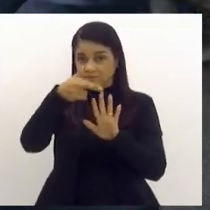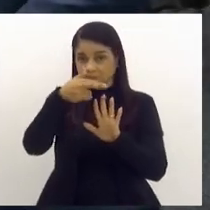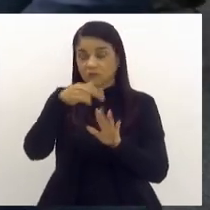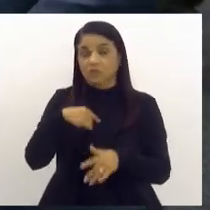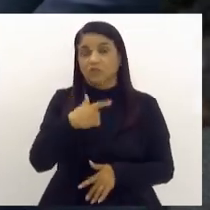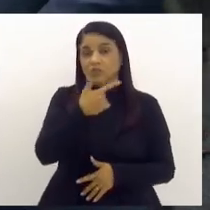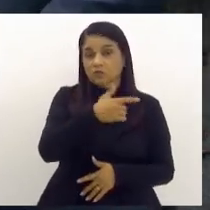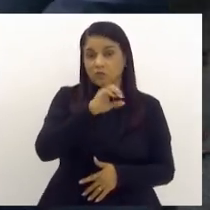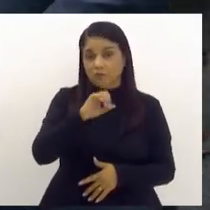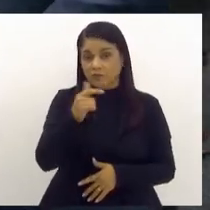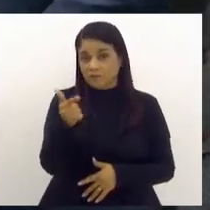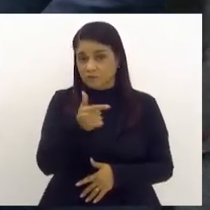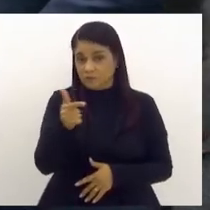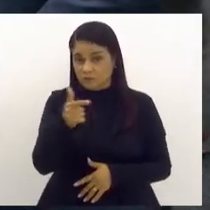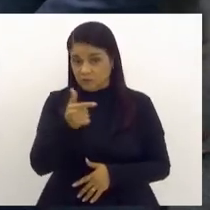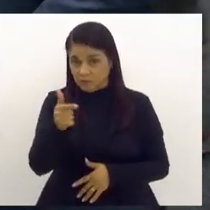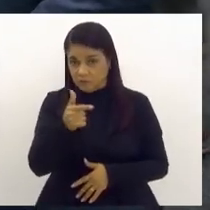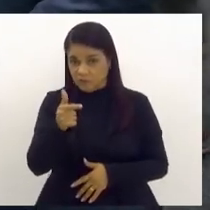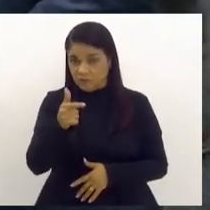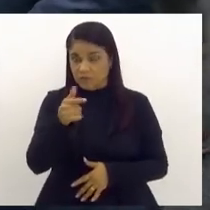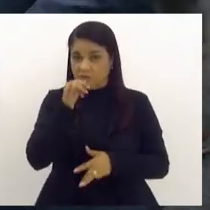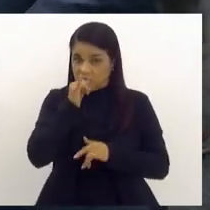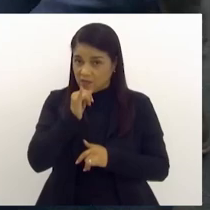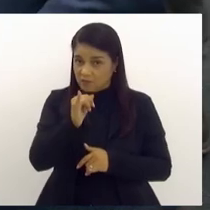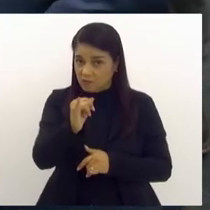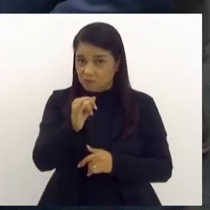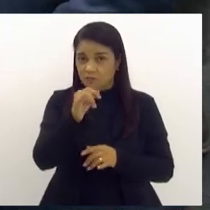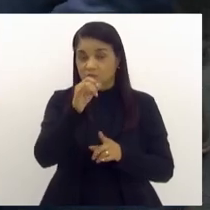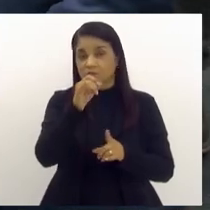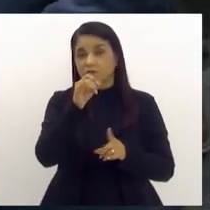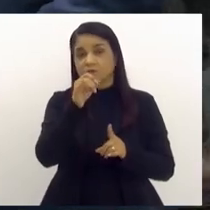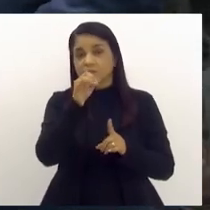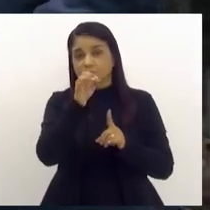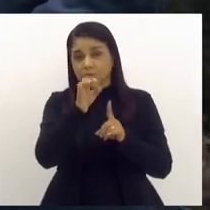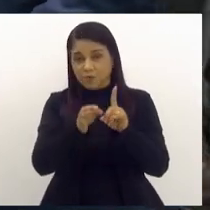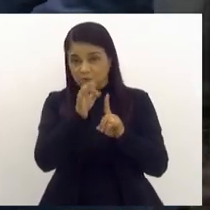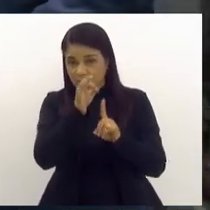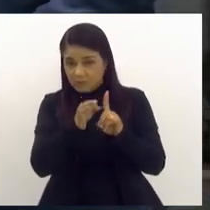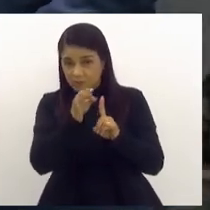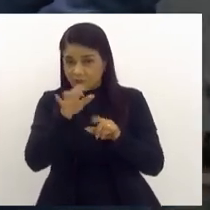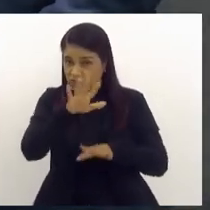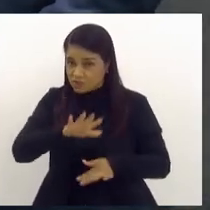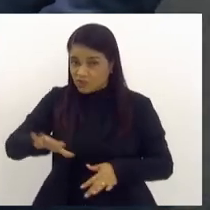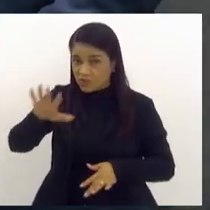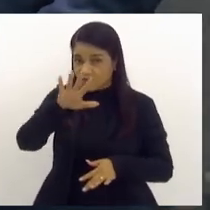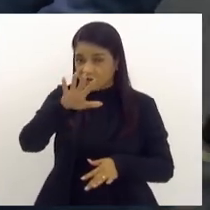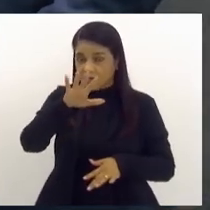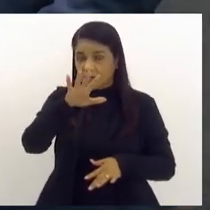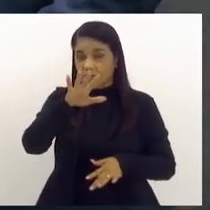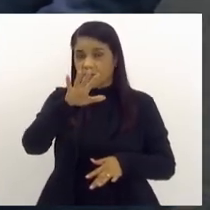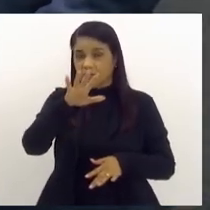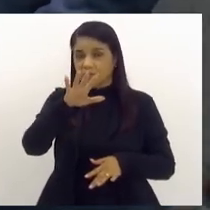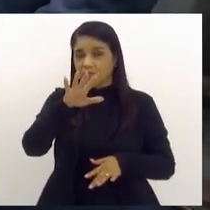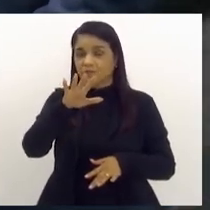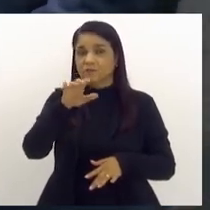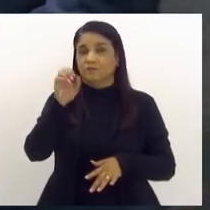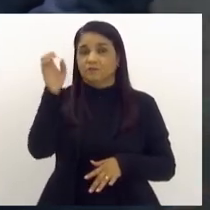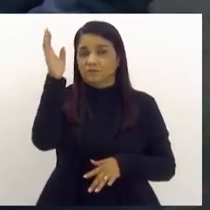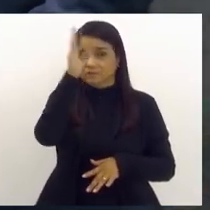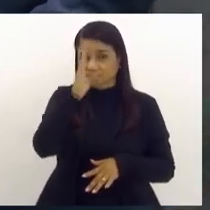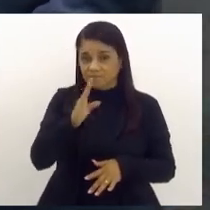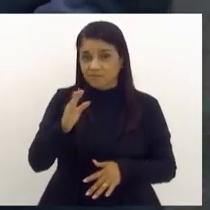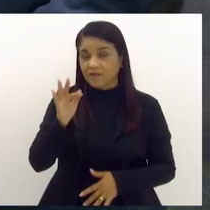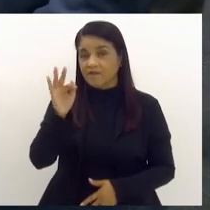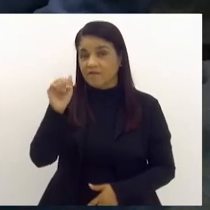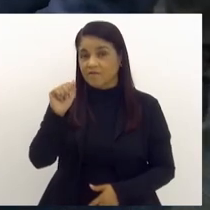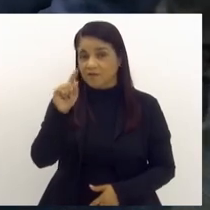de 2022, segundo o anúncio da Procuradoria-Geral, da Procuradoria Nacional da